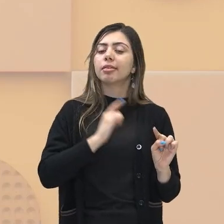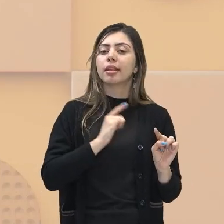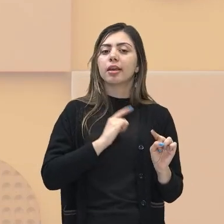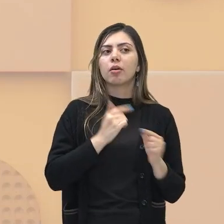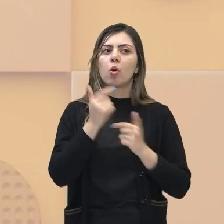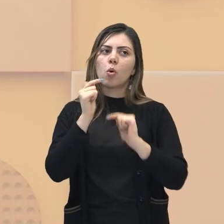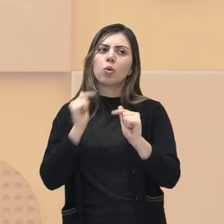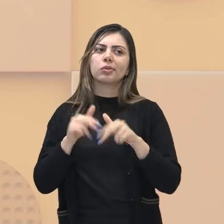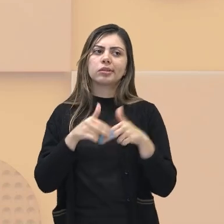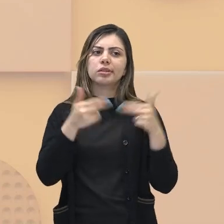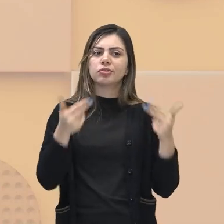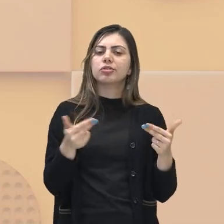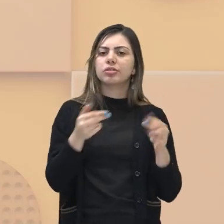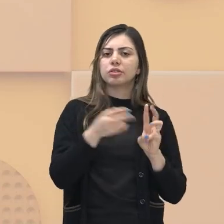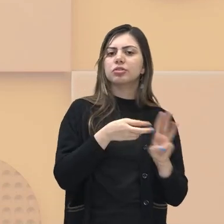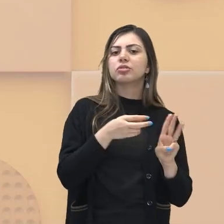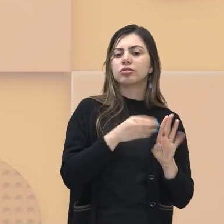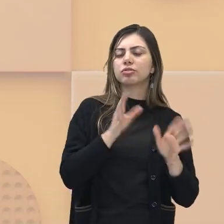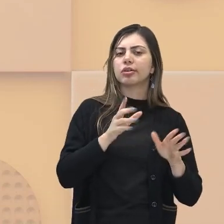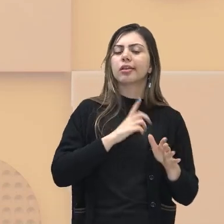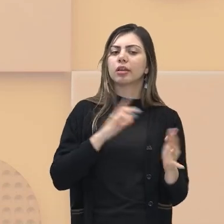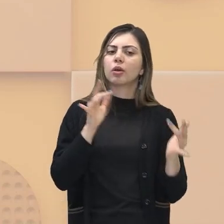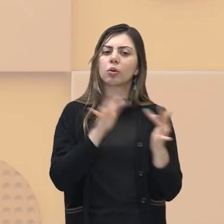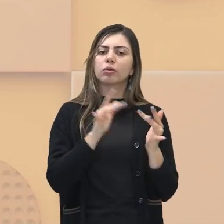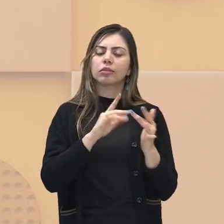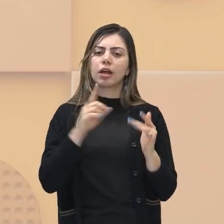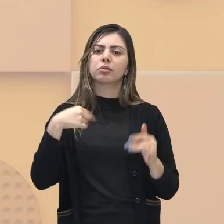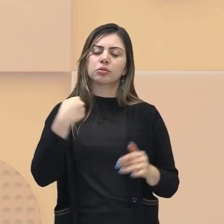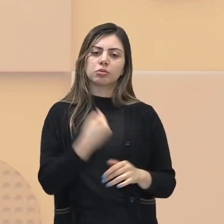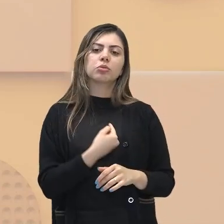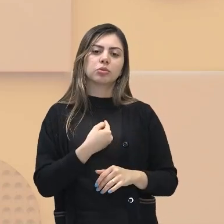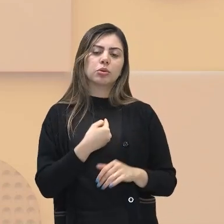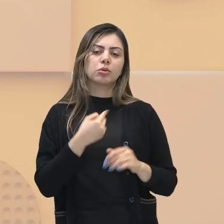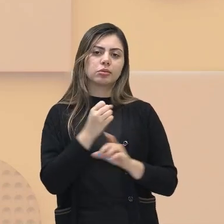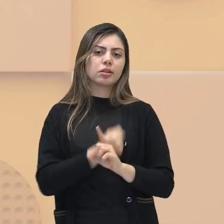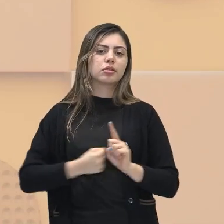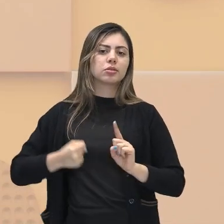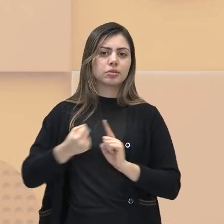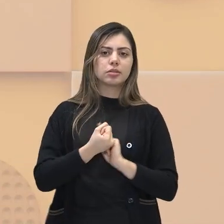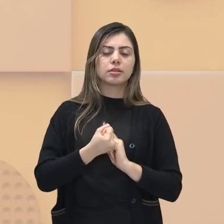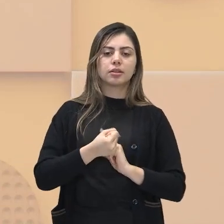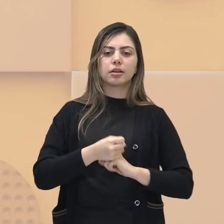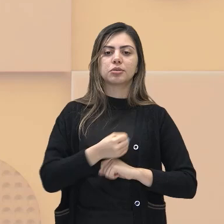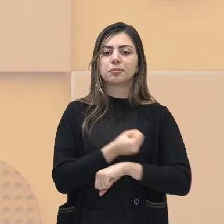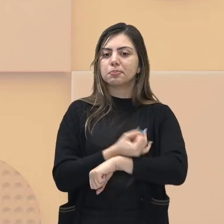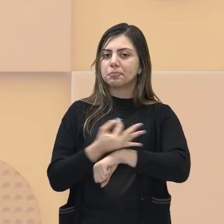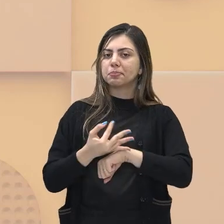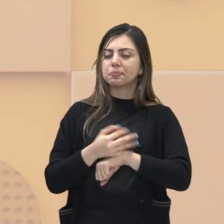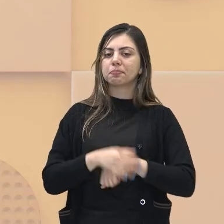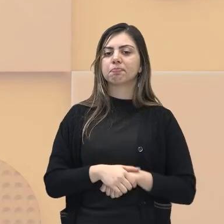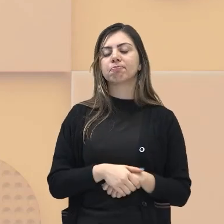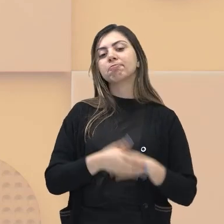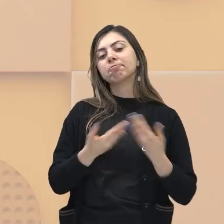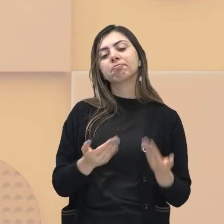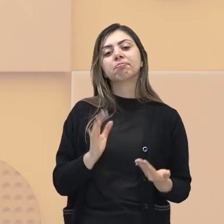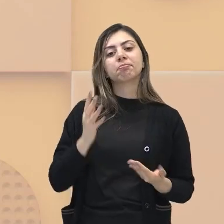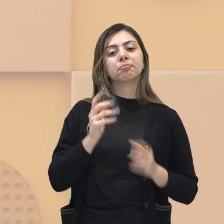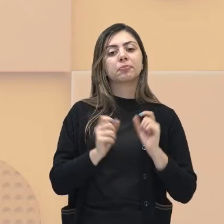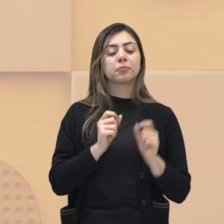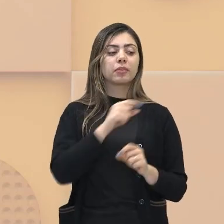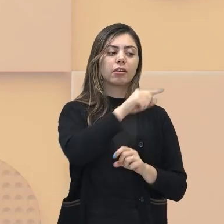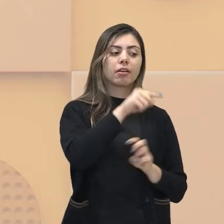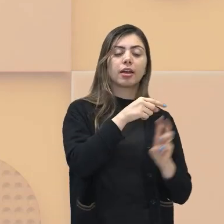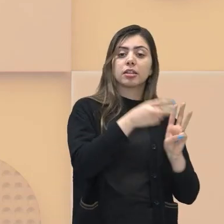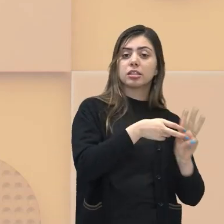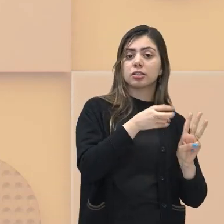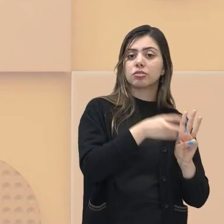outras etnias que já têm contato e vivência com a sociedade branca. O que acontece? Por ser